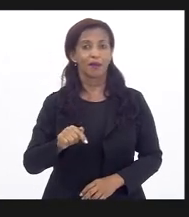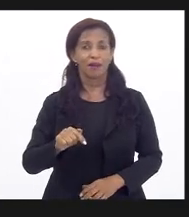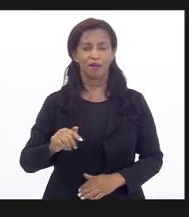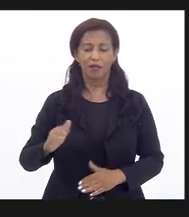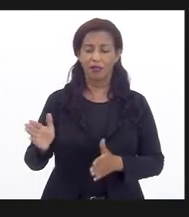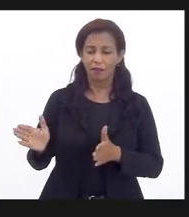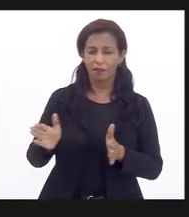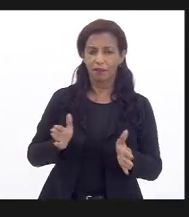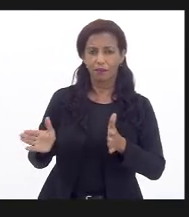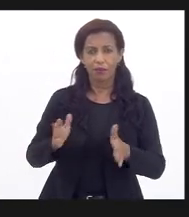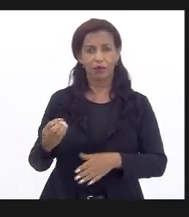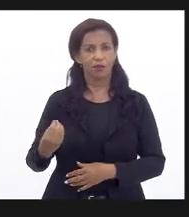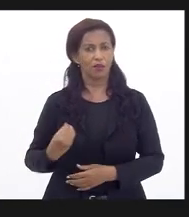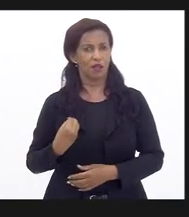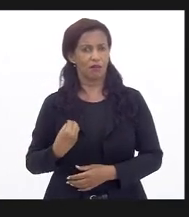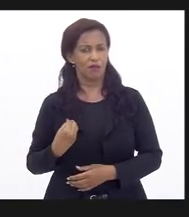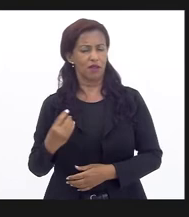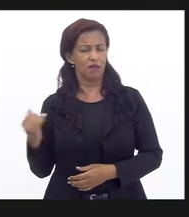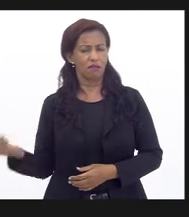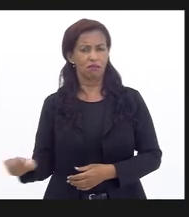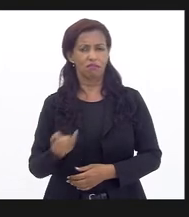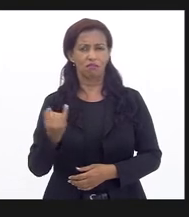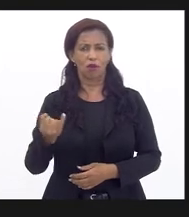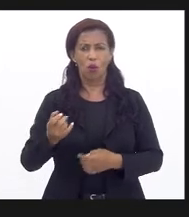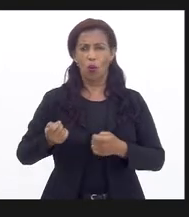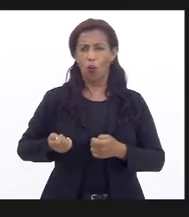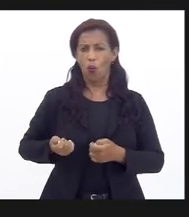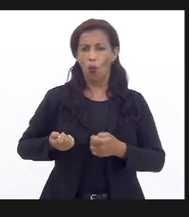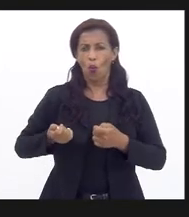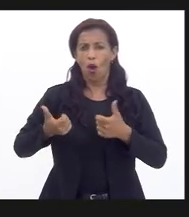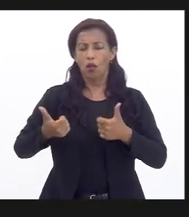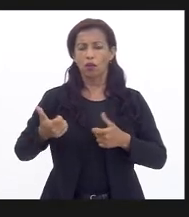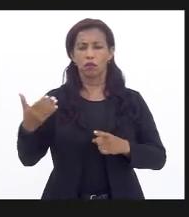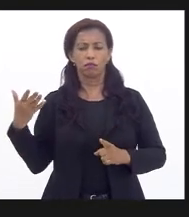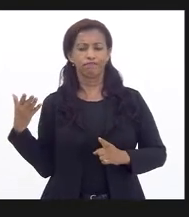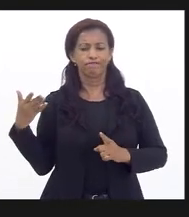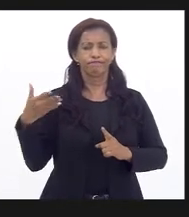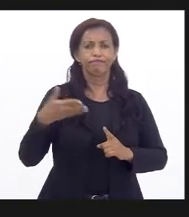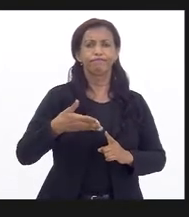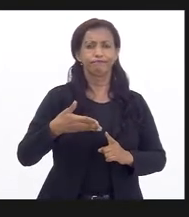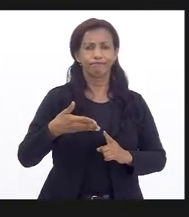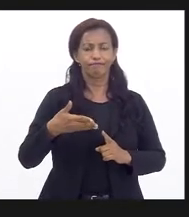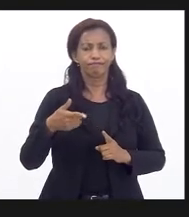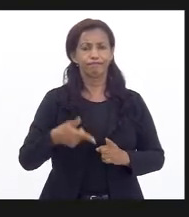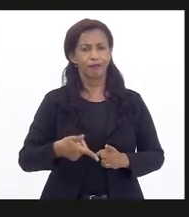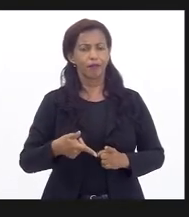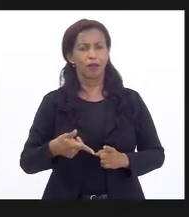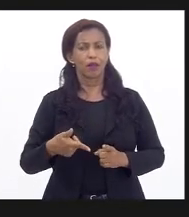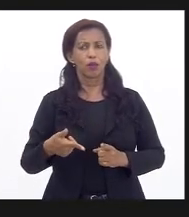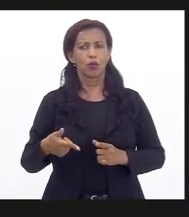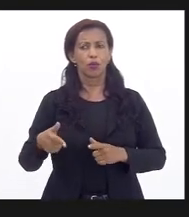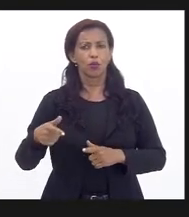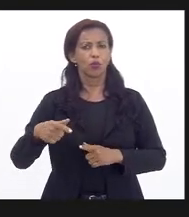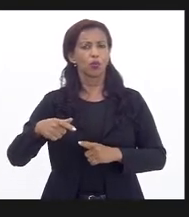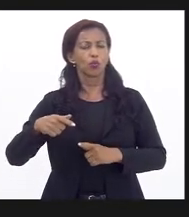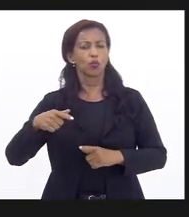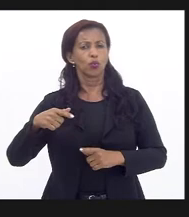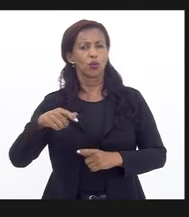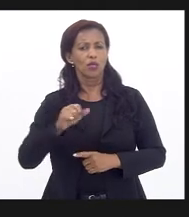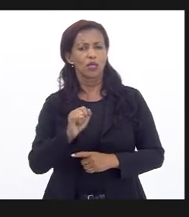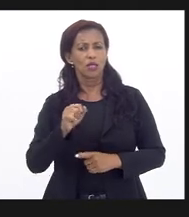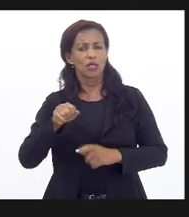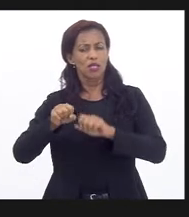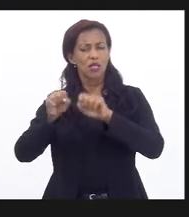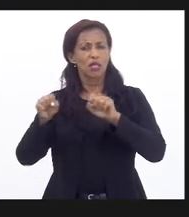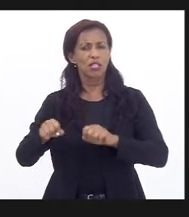da vida, desempenha um papel quase de protagonista na estruturação e funcionalidade do sistema nervoso